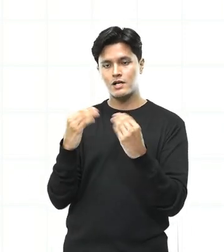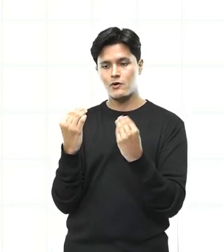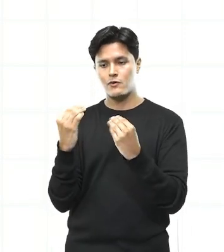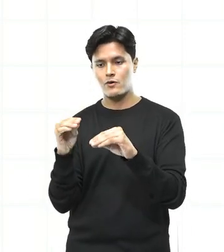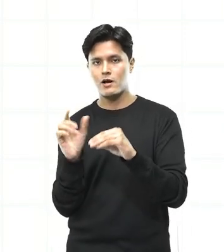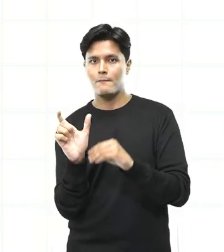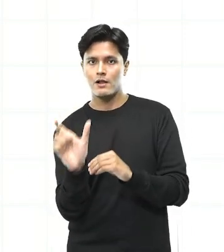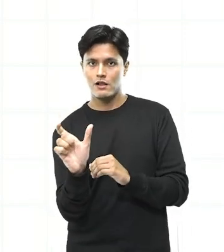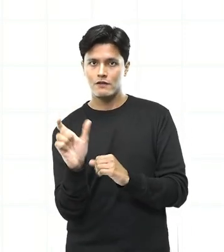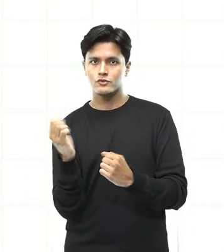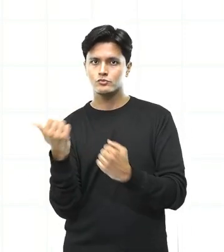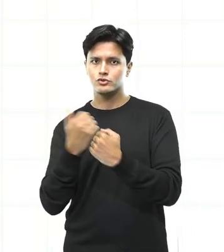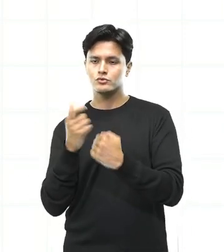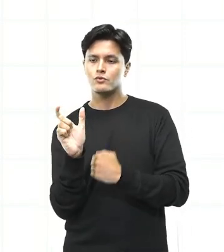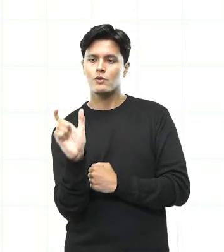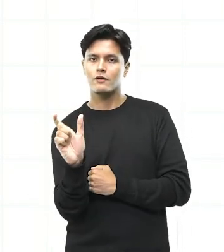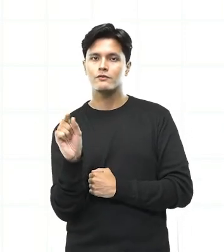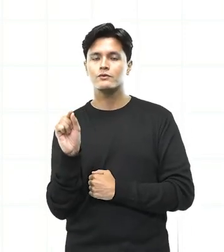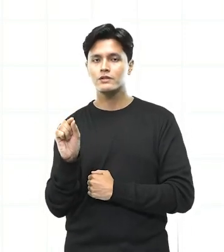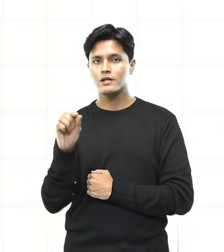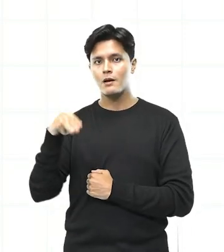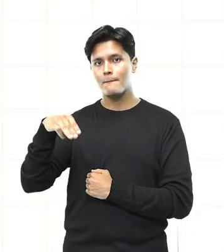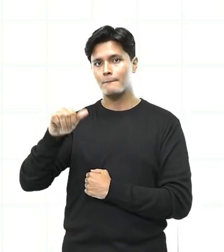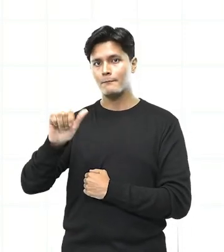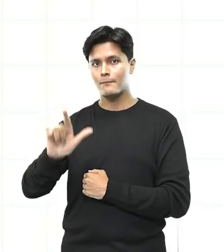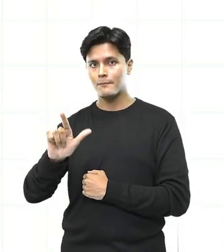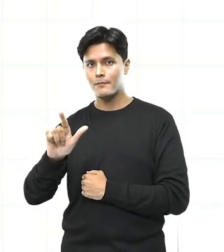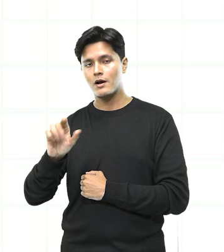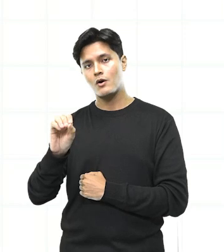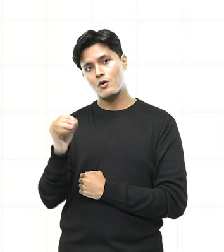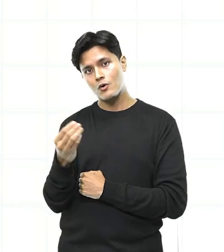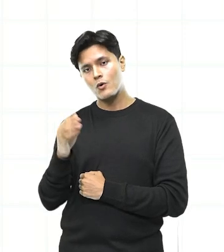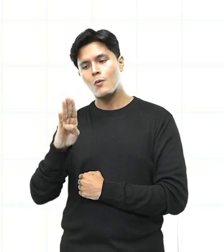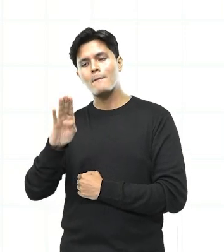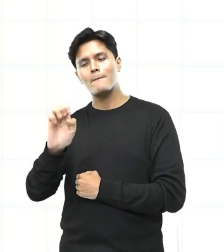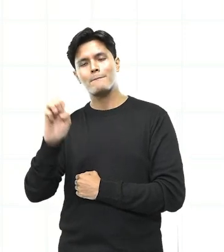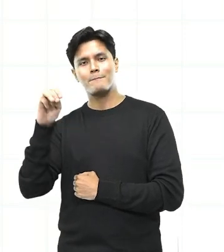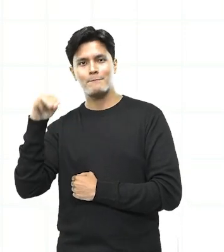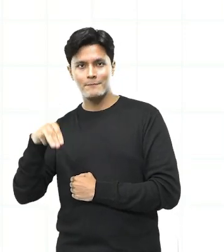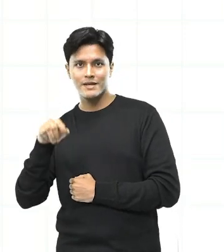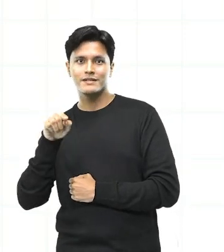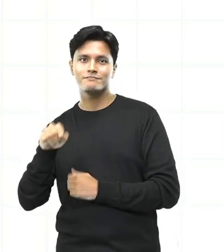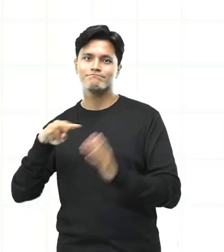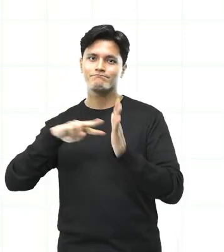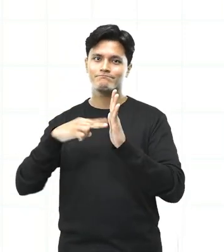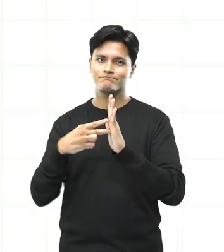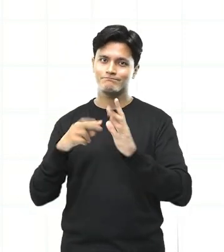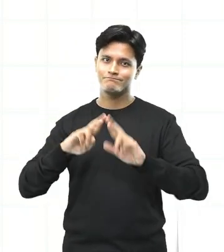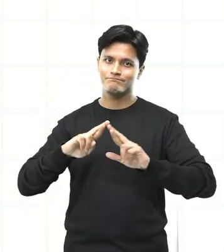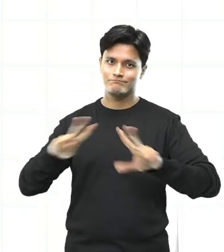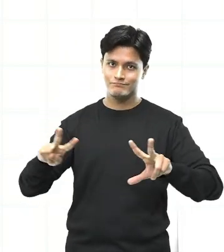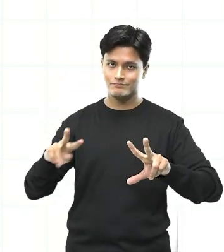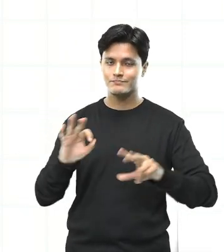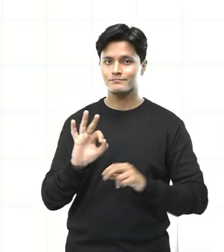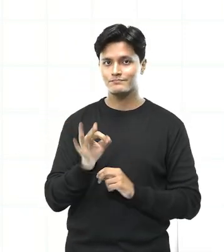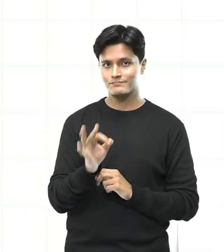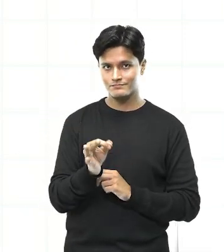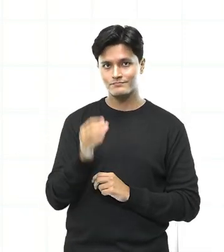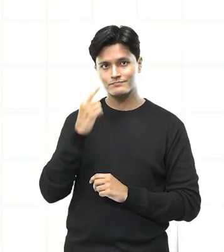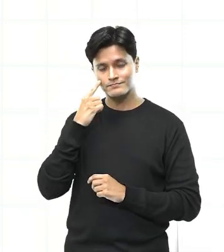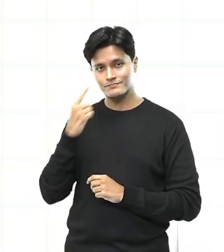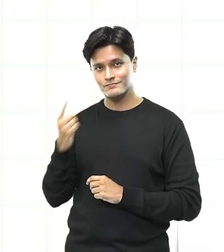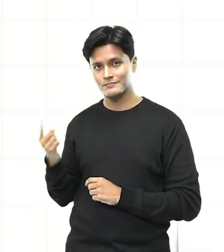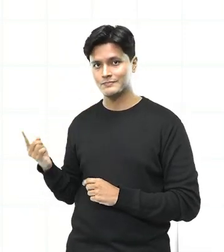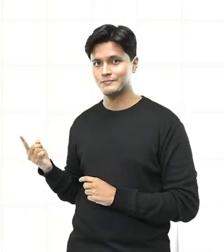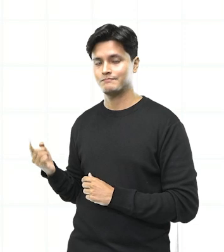arrumada. A casa está mal arrumada, a casa está bem arrumada, né? Troquei aí, alterei o